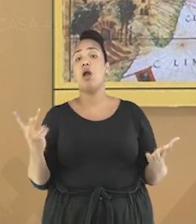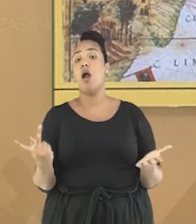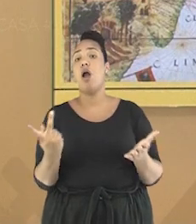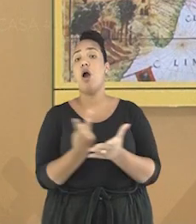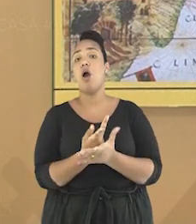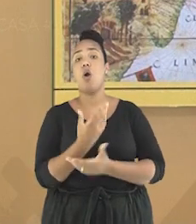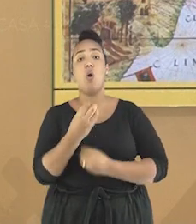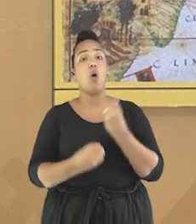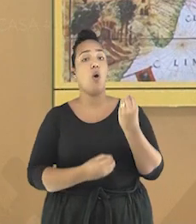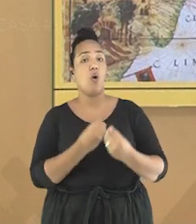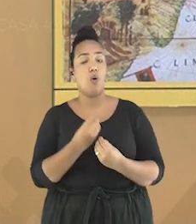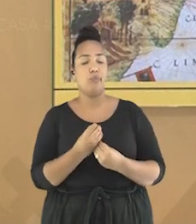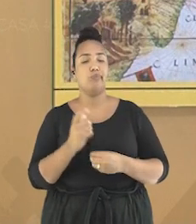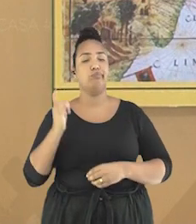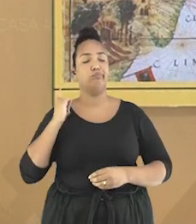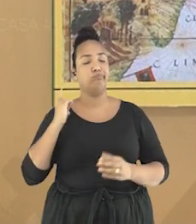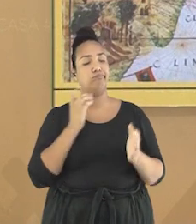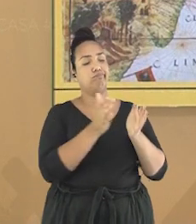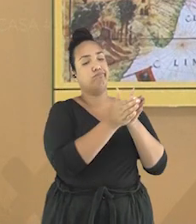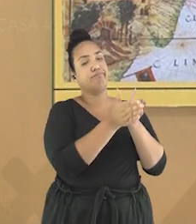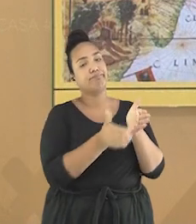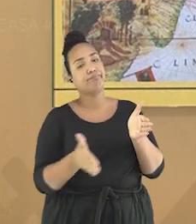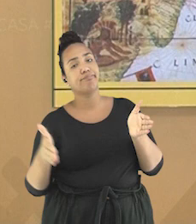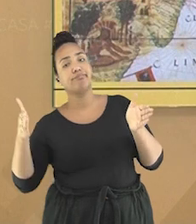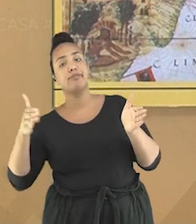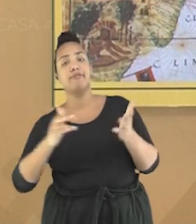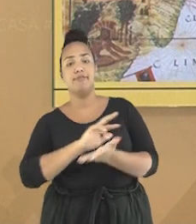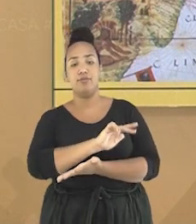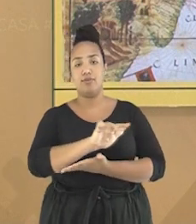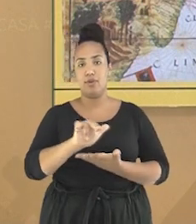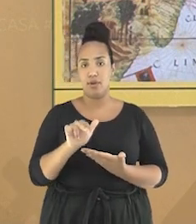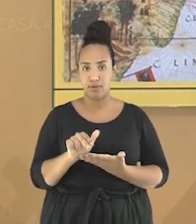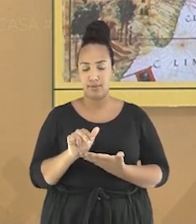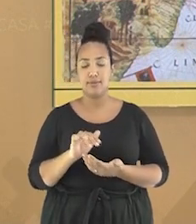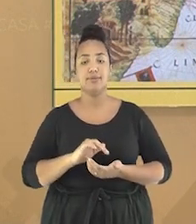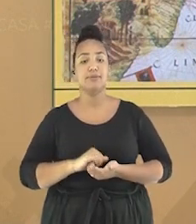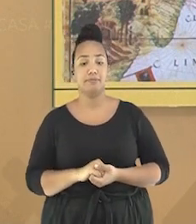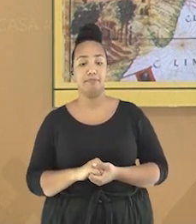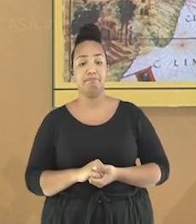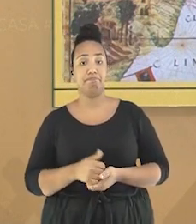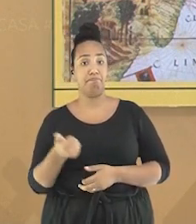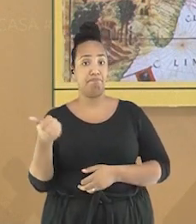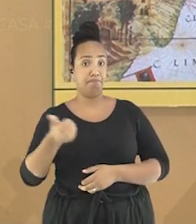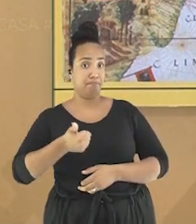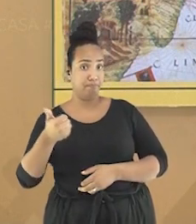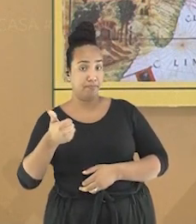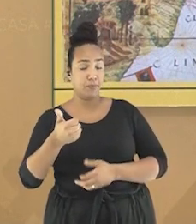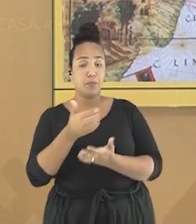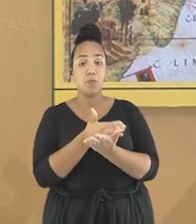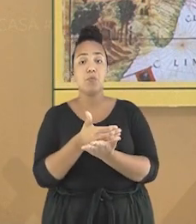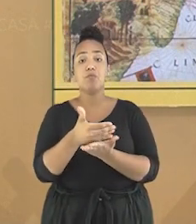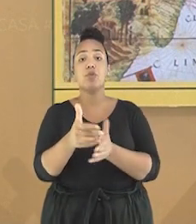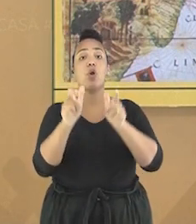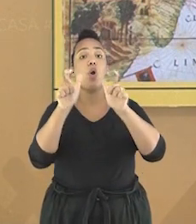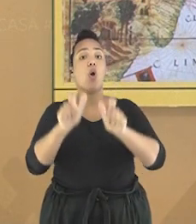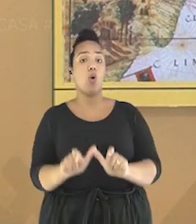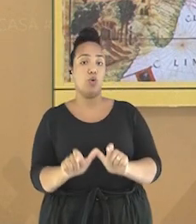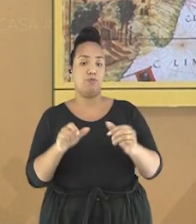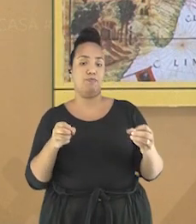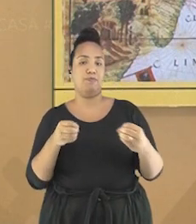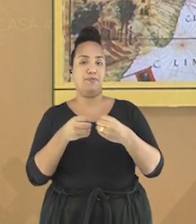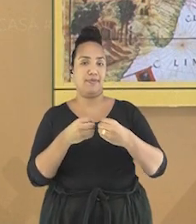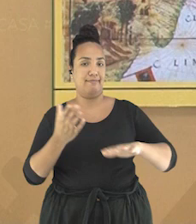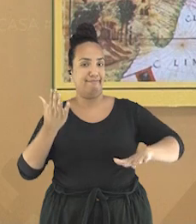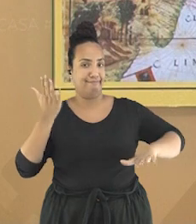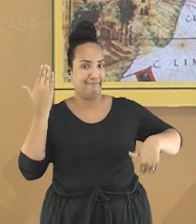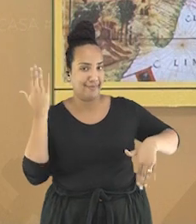ao longo de muitos séculos. Primeiro, houve a ocupação no litoral brasileiro. E aos